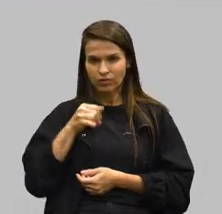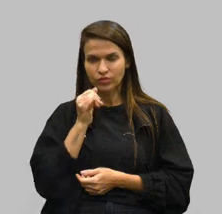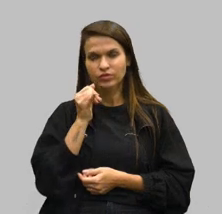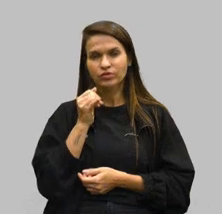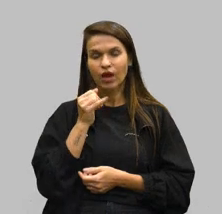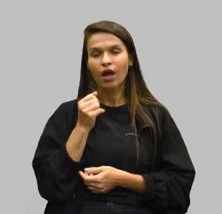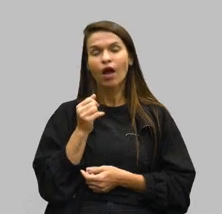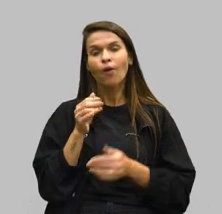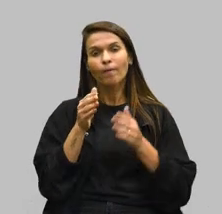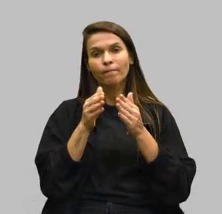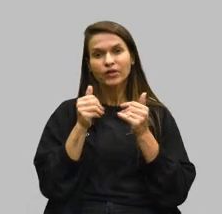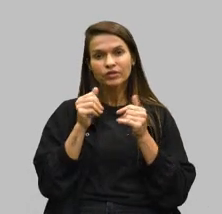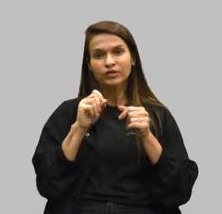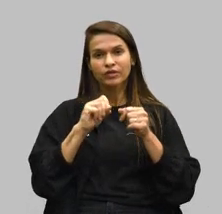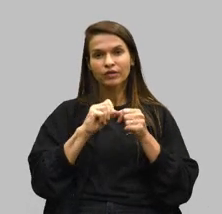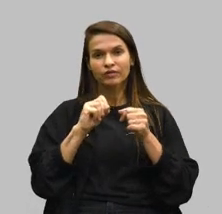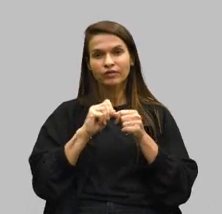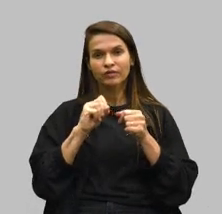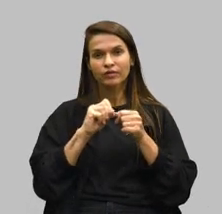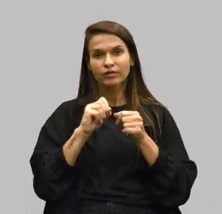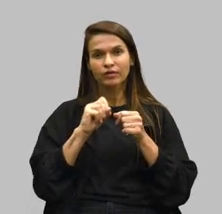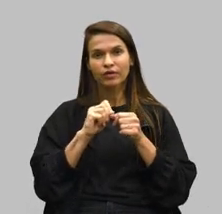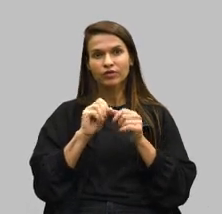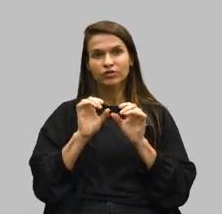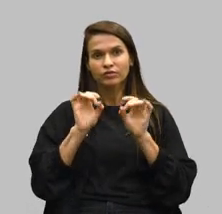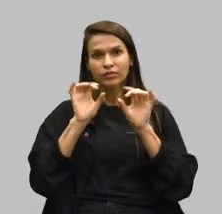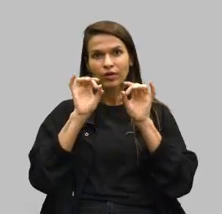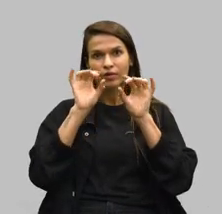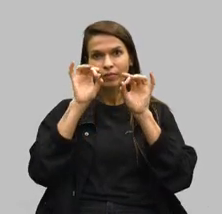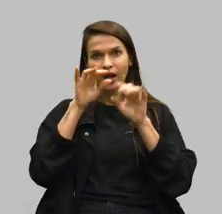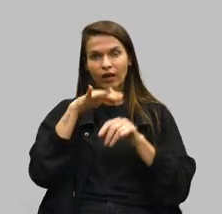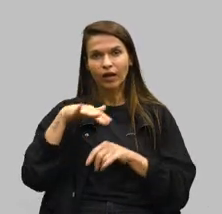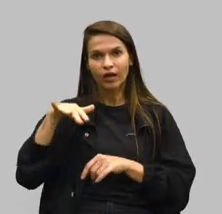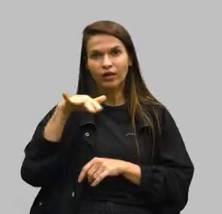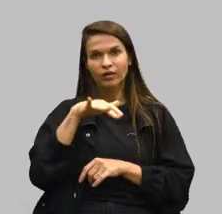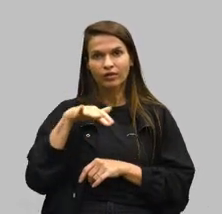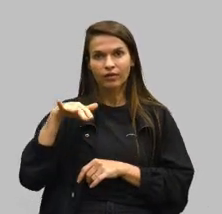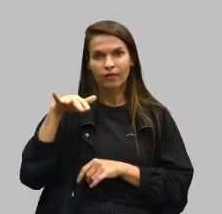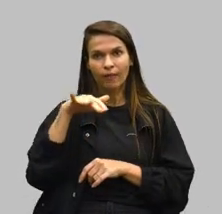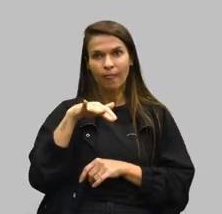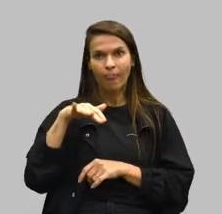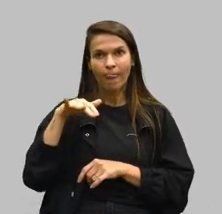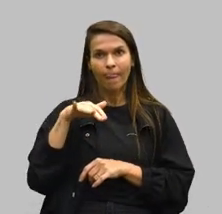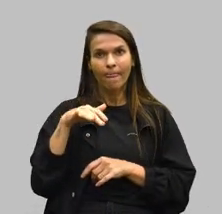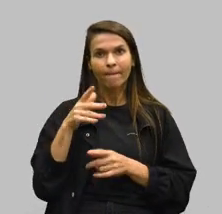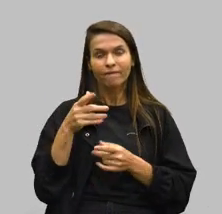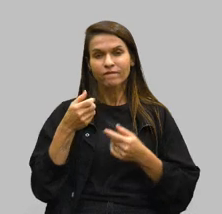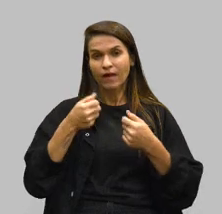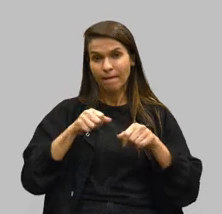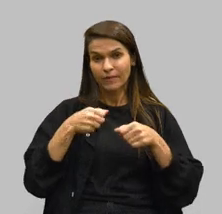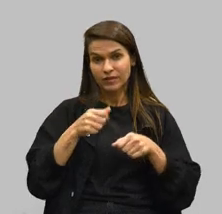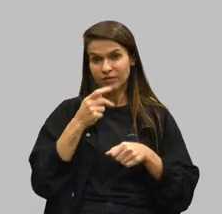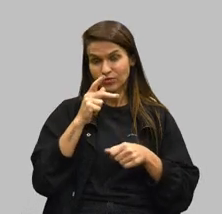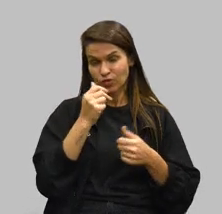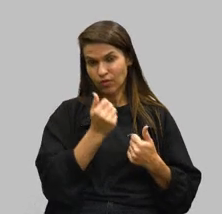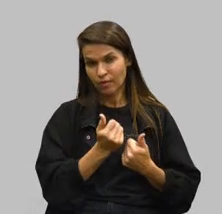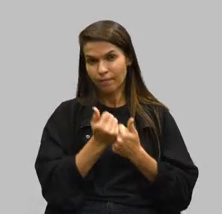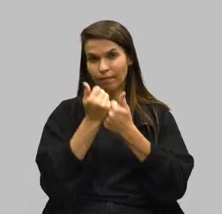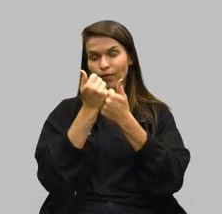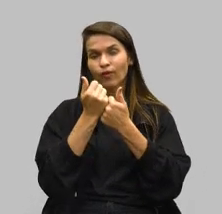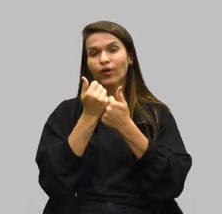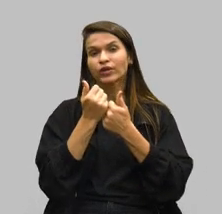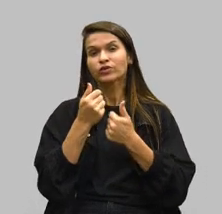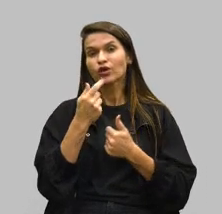apelo que a gente faz é uma atenção especial para aquela região que vai precisar muito do seu trabalho da sua